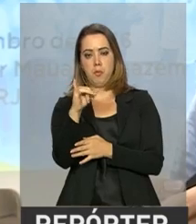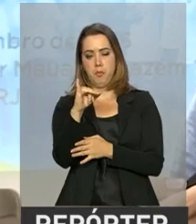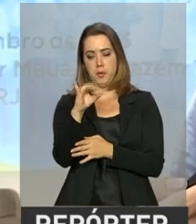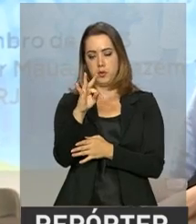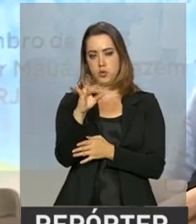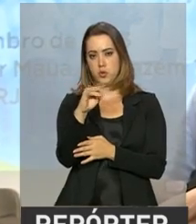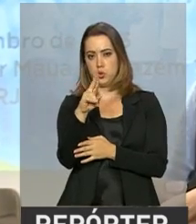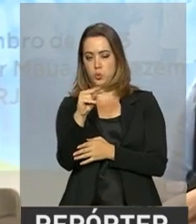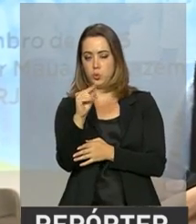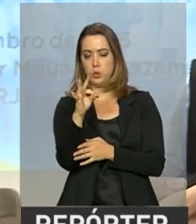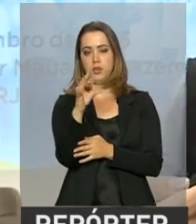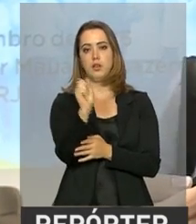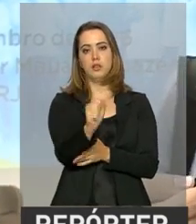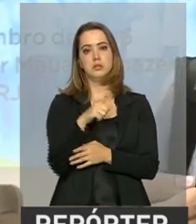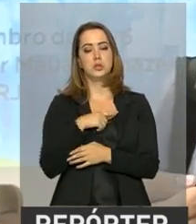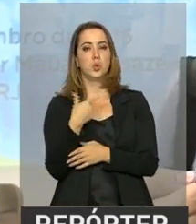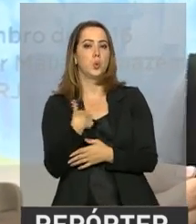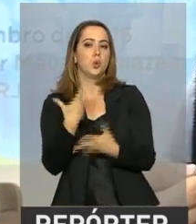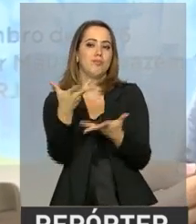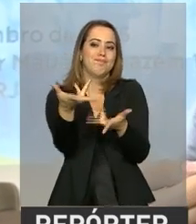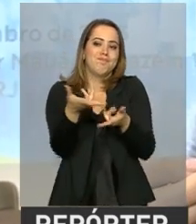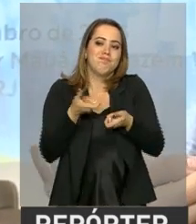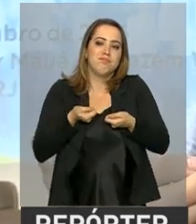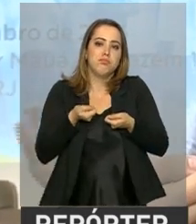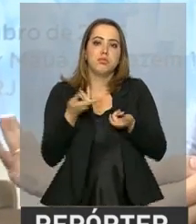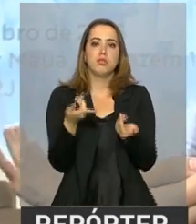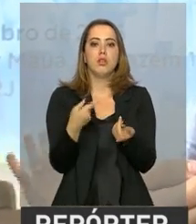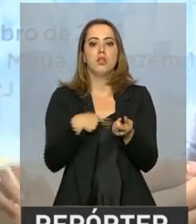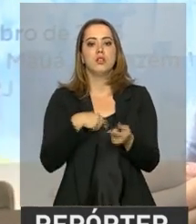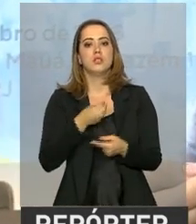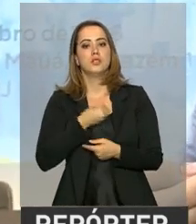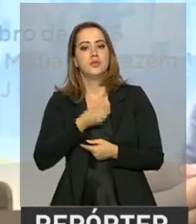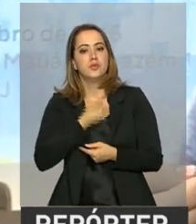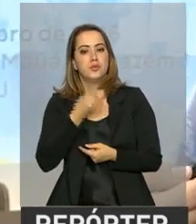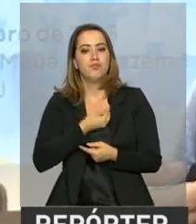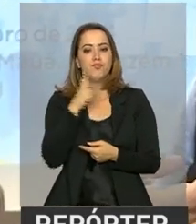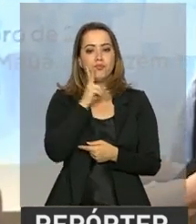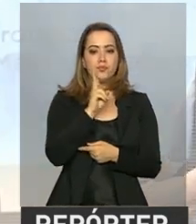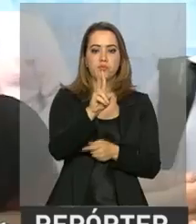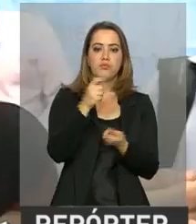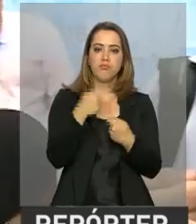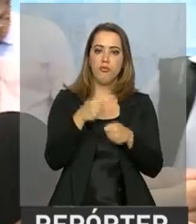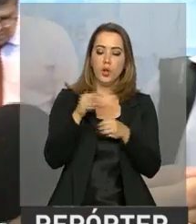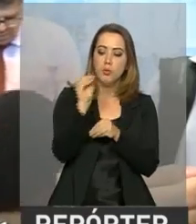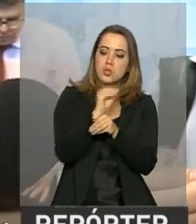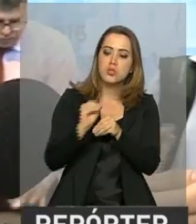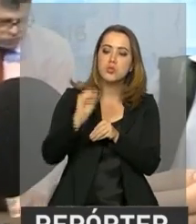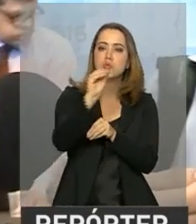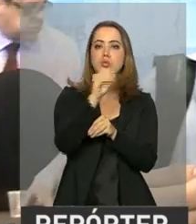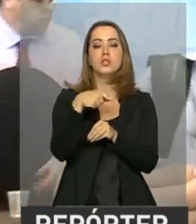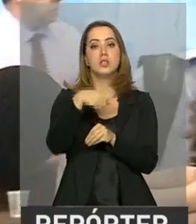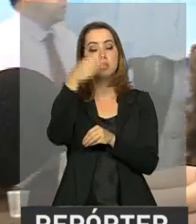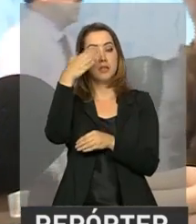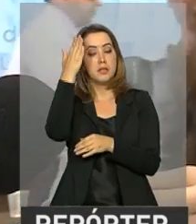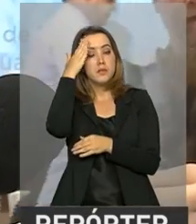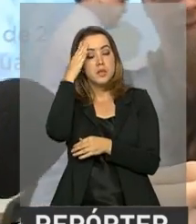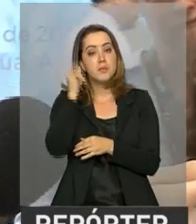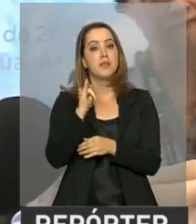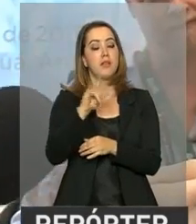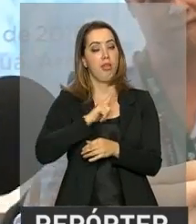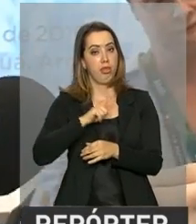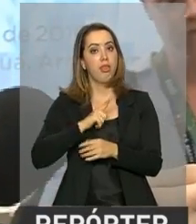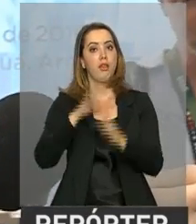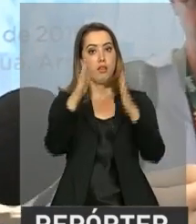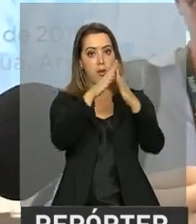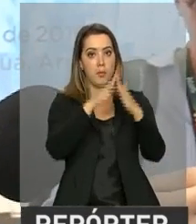como na minha visão e na visão de quem está trabalhando comigo, que a gente acha que deveria ter. Elas vão saber que tem uma casa,